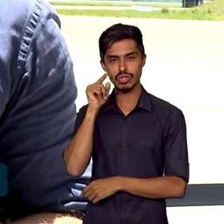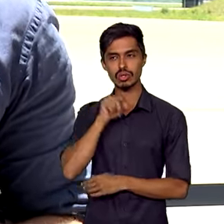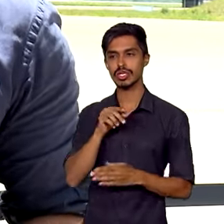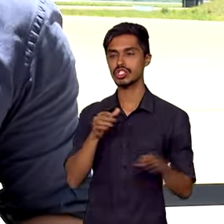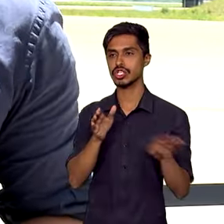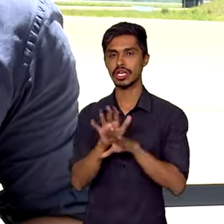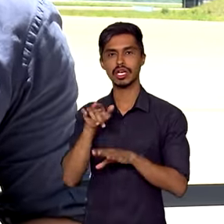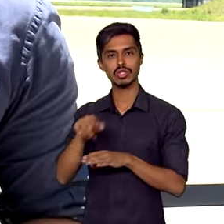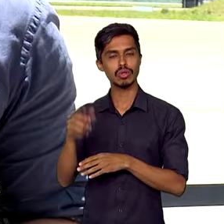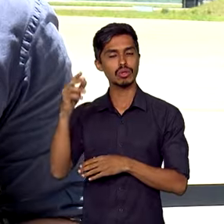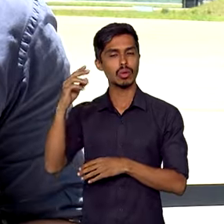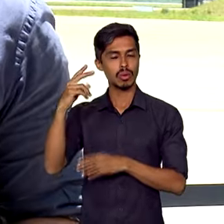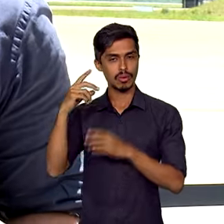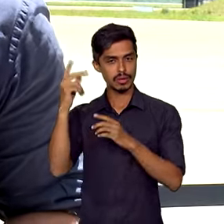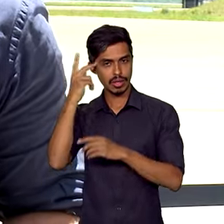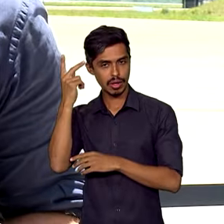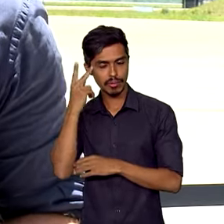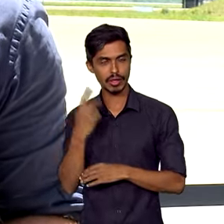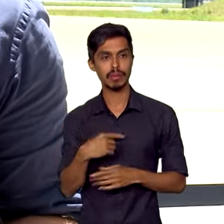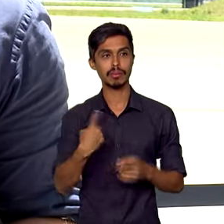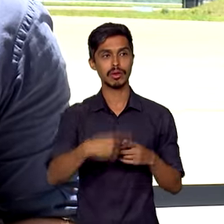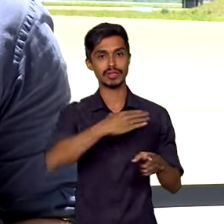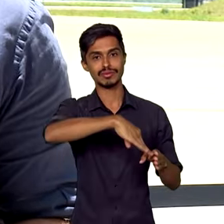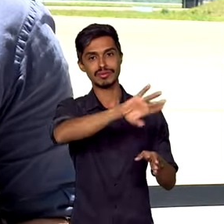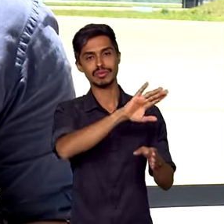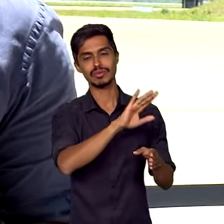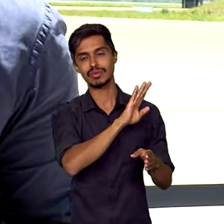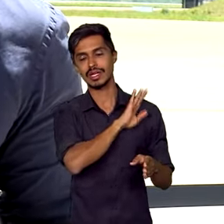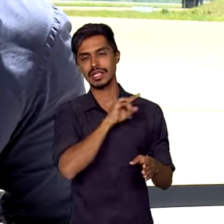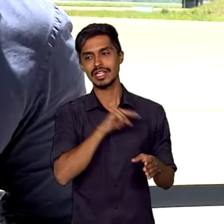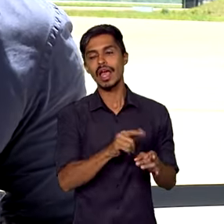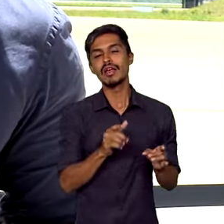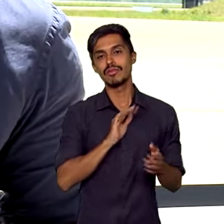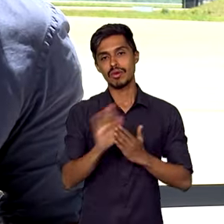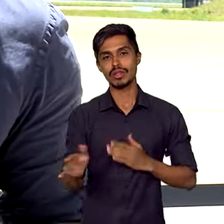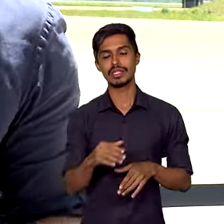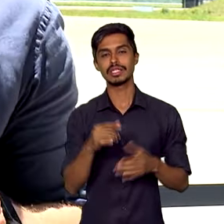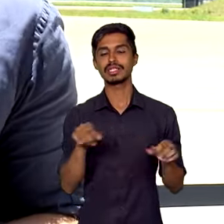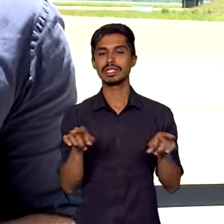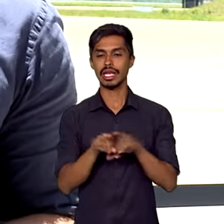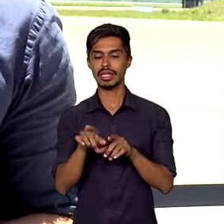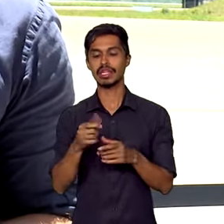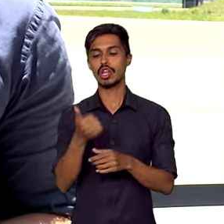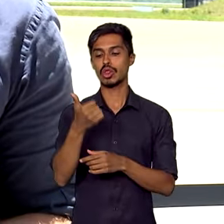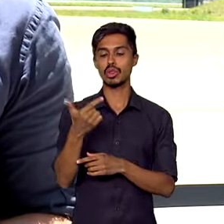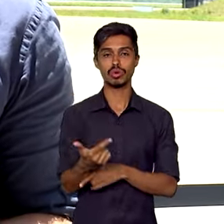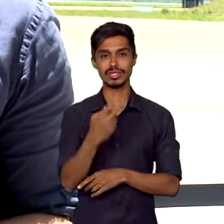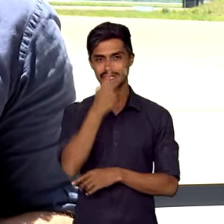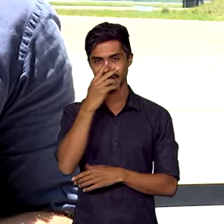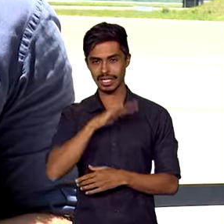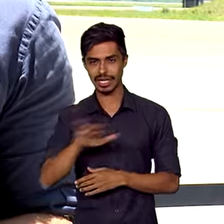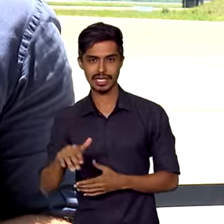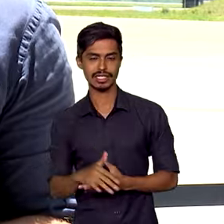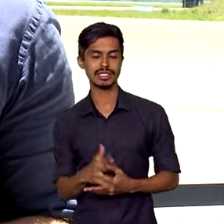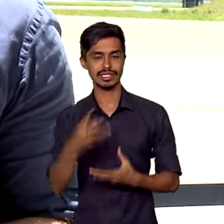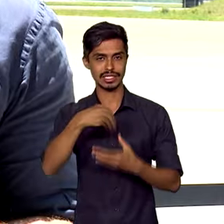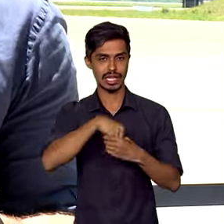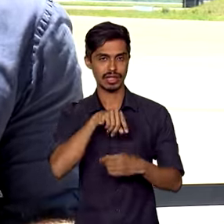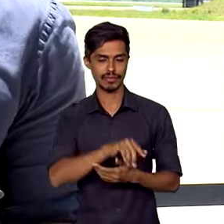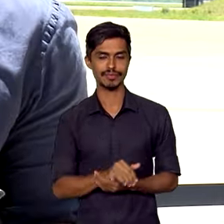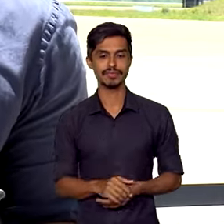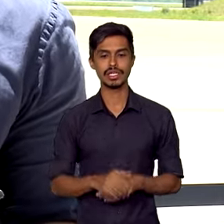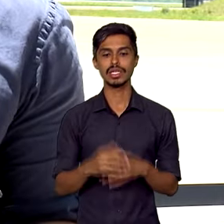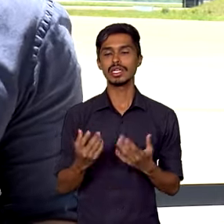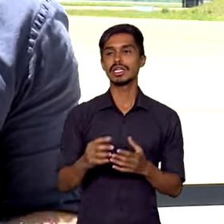pessoas resgatadas da faixa de Gaza. Dentre elas, 12 crianças. 9 dessas pessoas ficam em casa